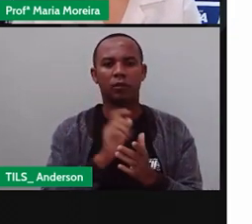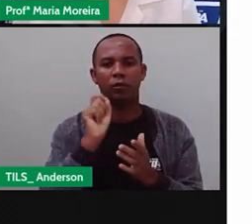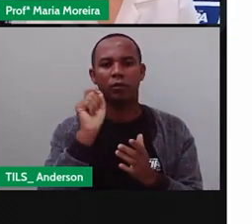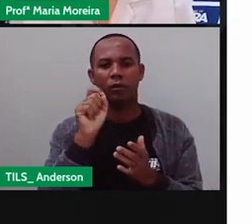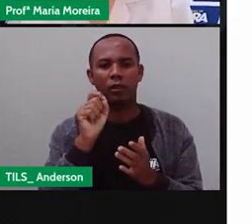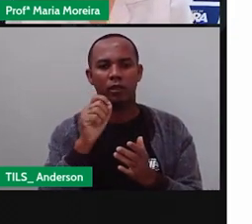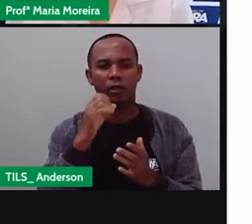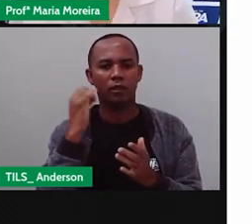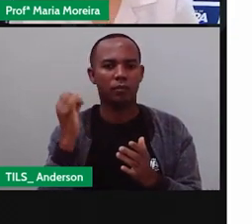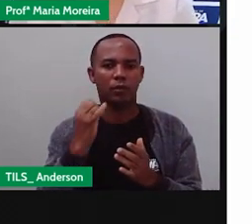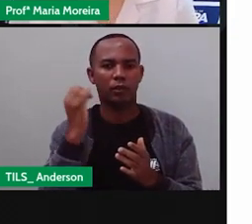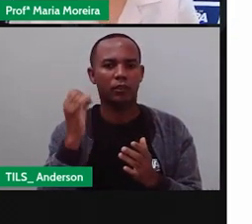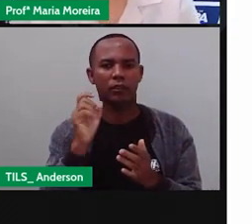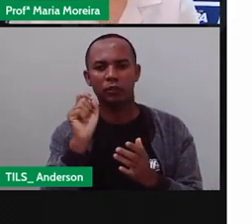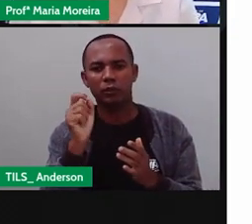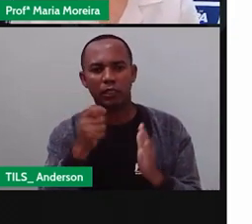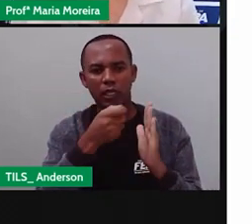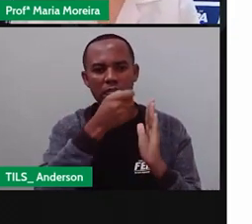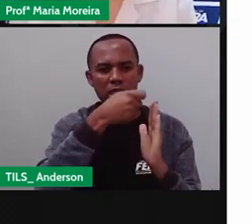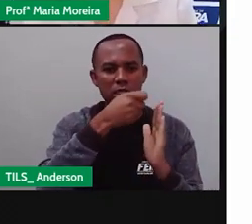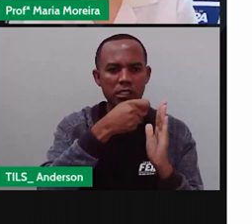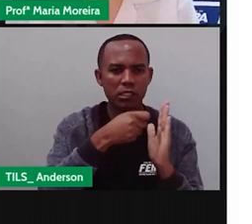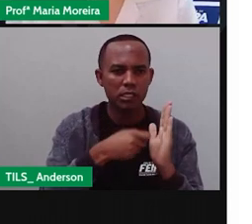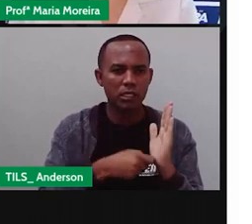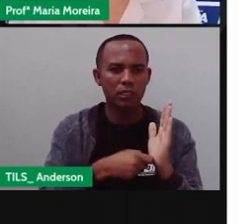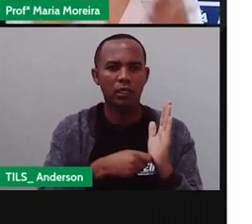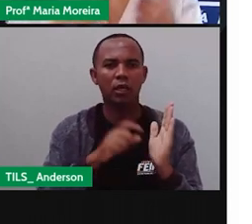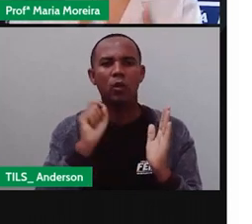está incluso a questão da ortografia, que